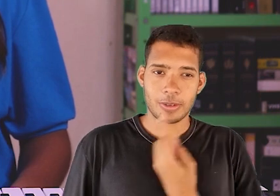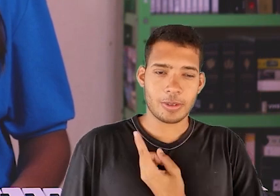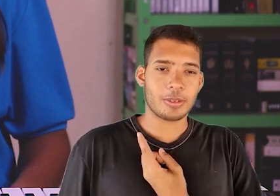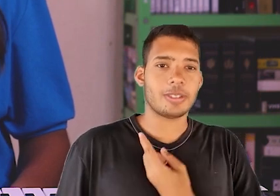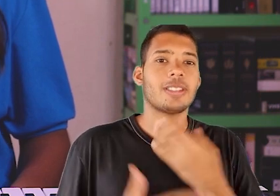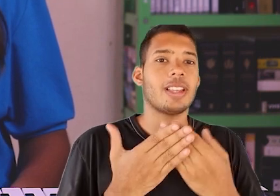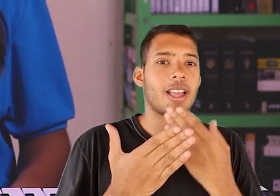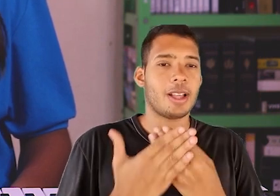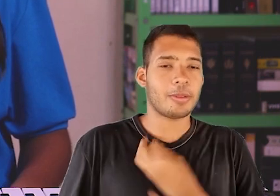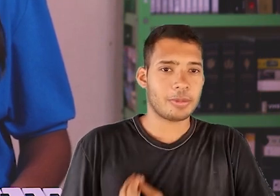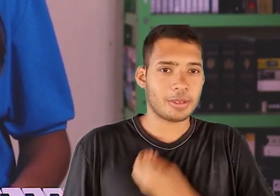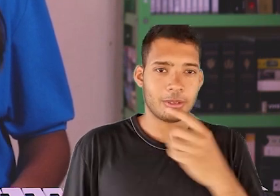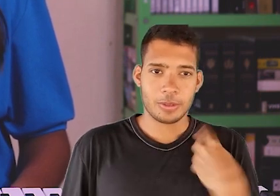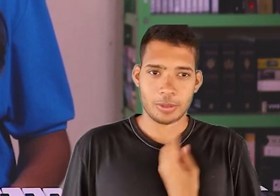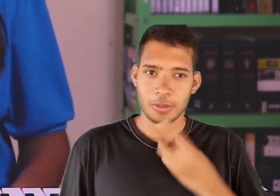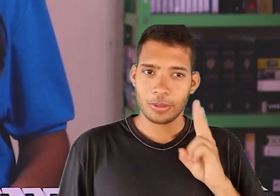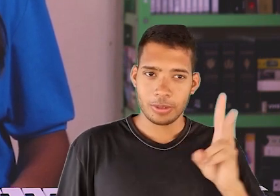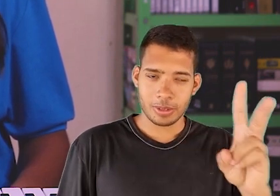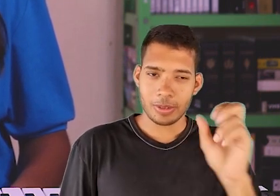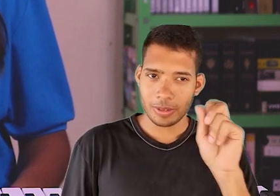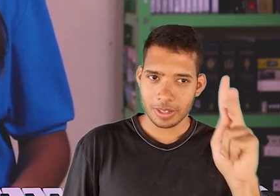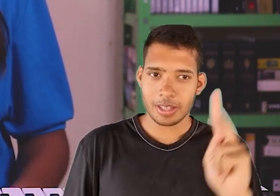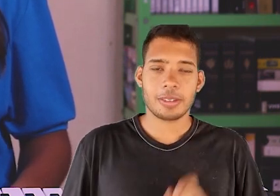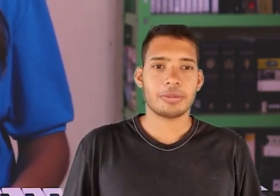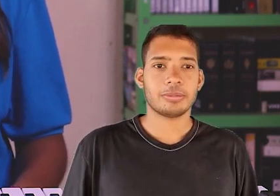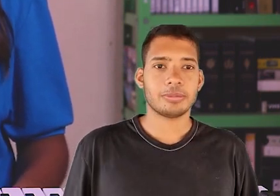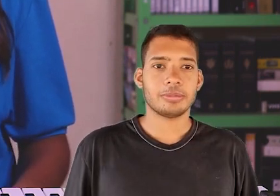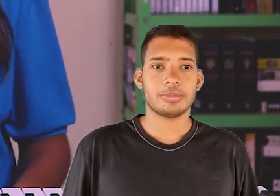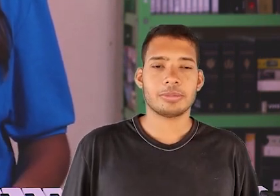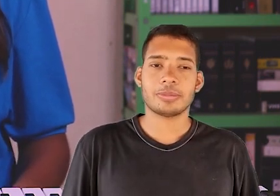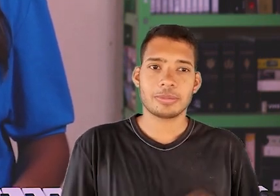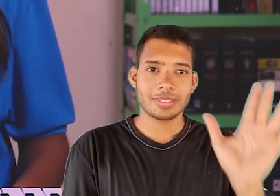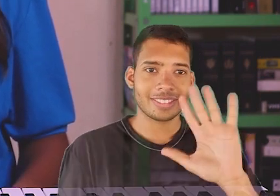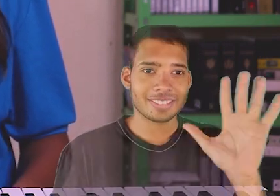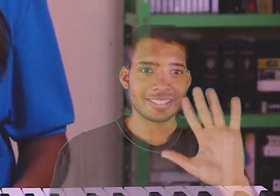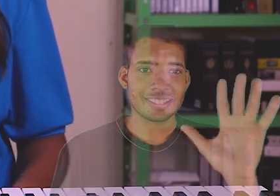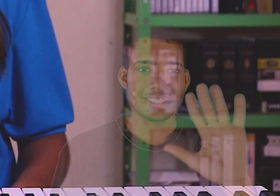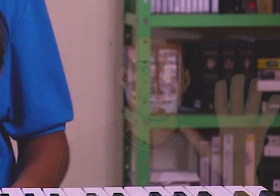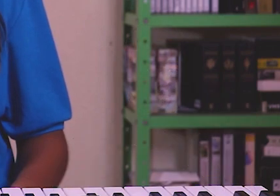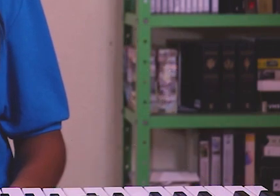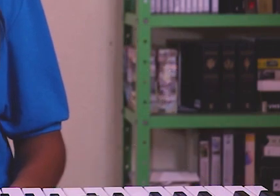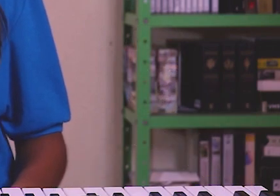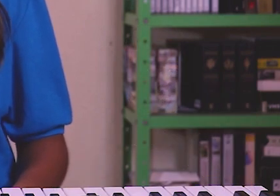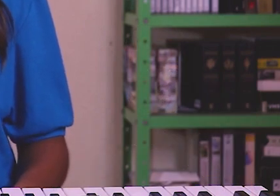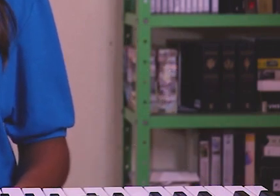daremos continuidade à canção completa. Até a próxima!